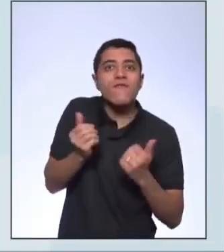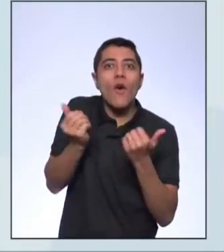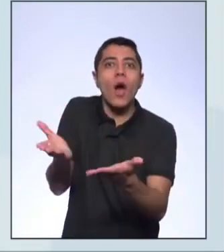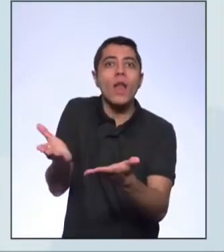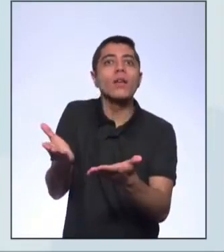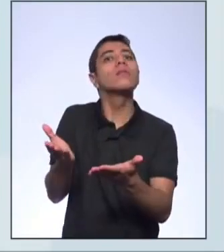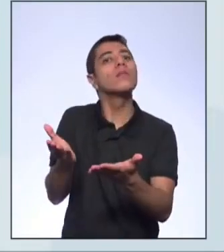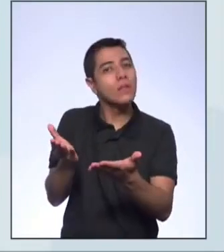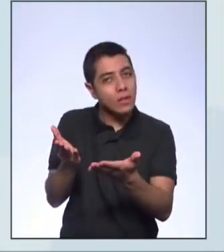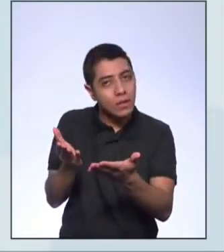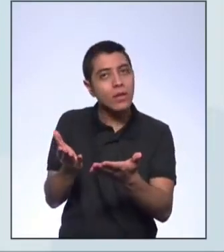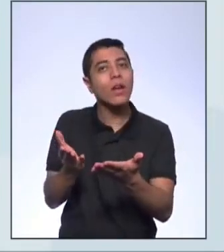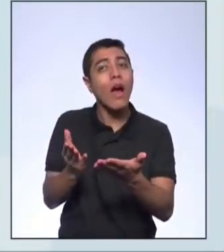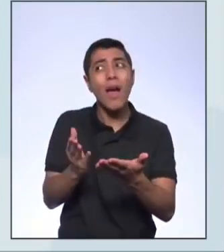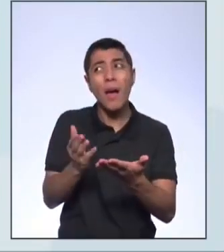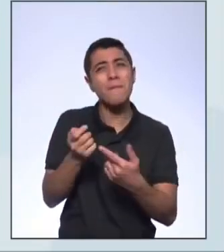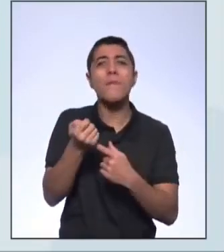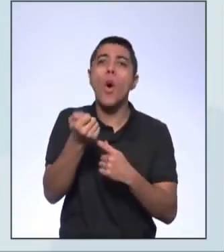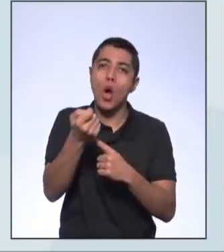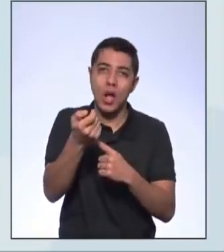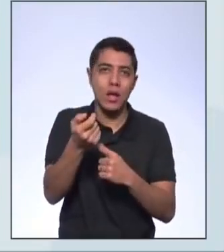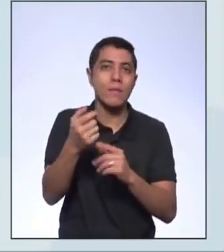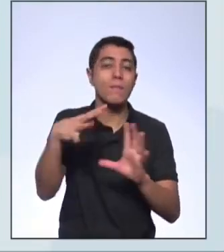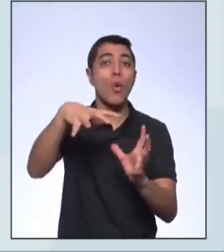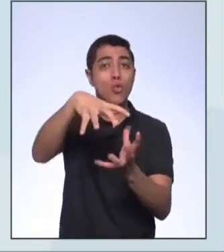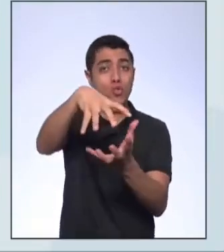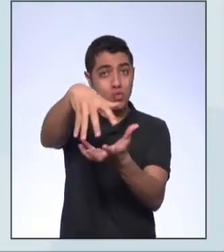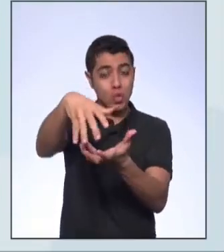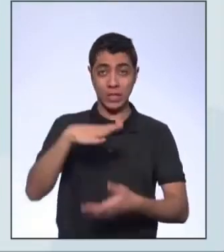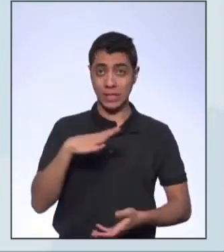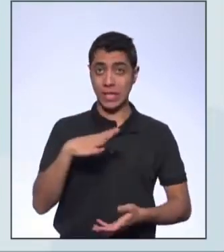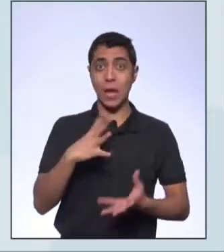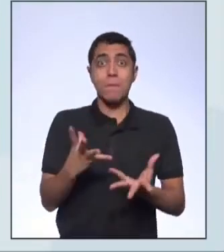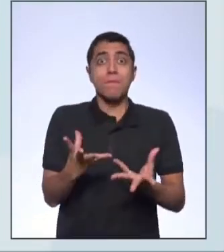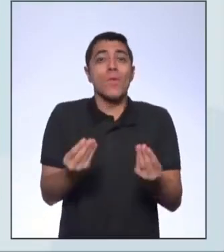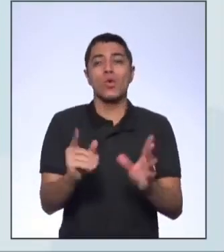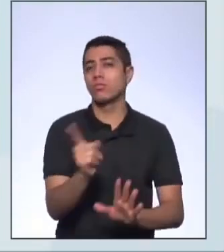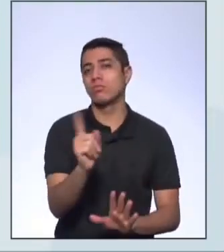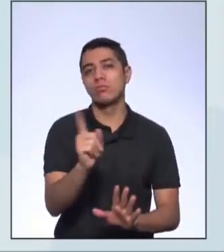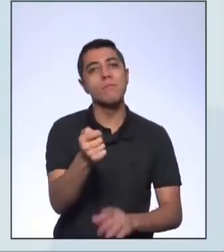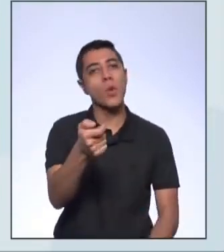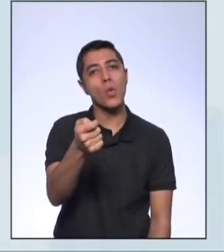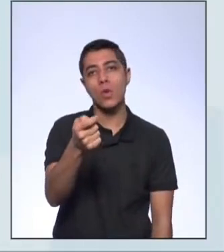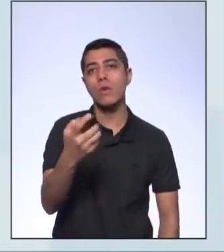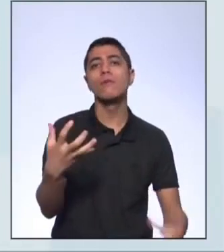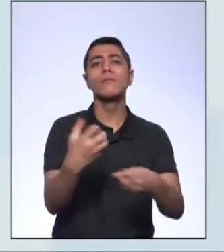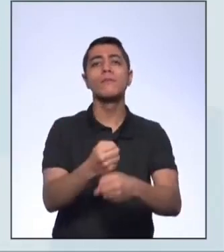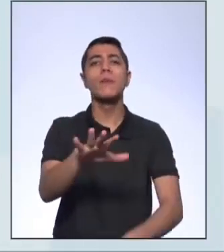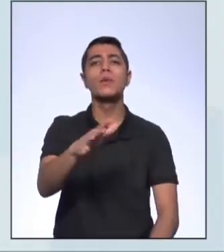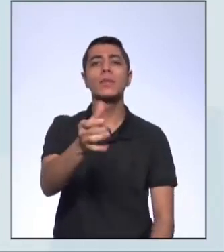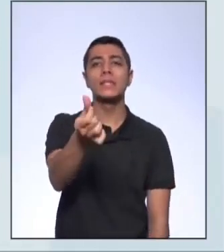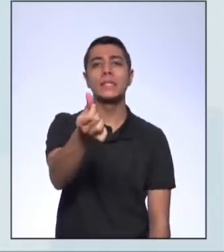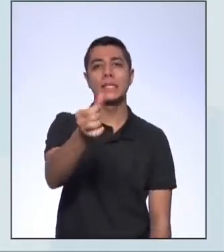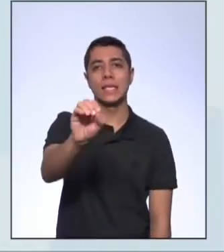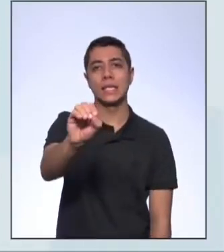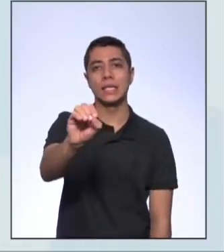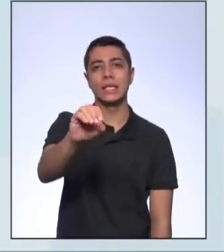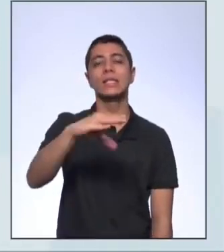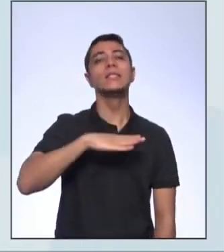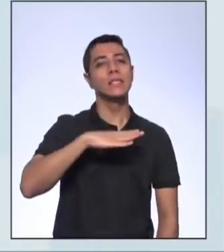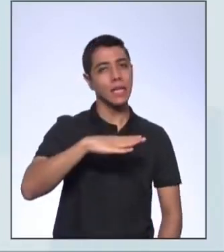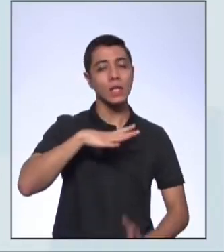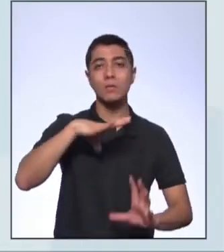poucas cidades né Se a gente for falar sobre mundo são então de 60 cidades aí que são consideradas cidades globais